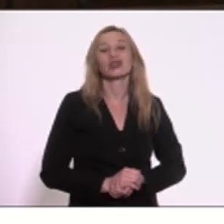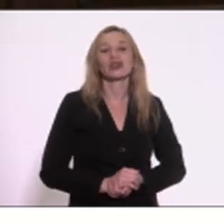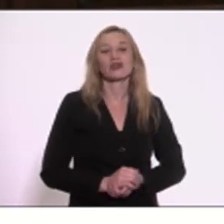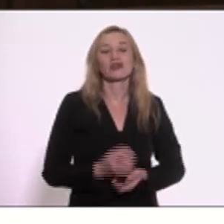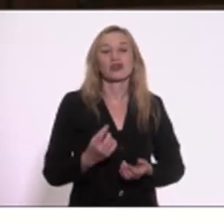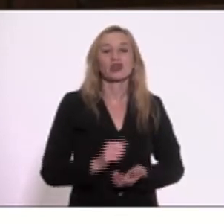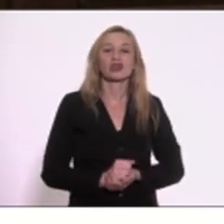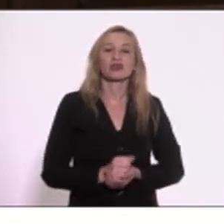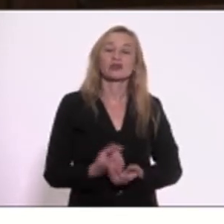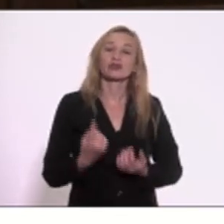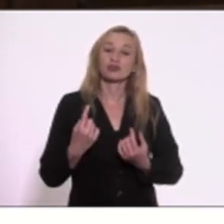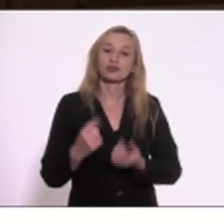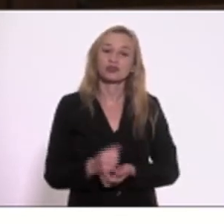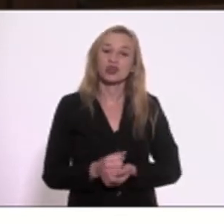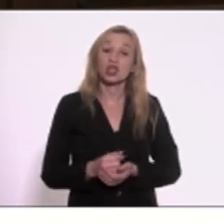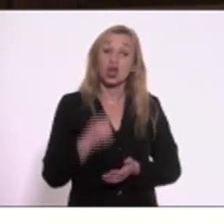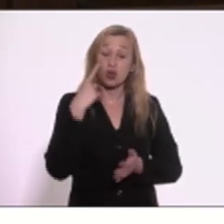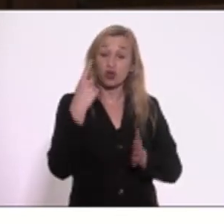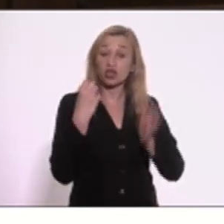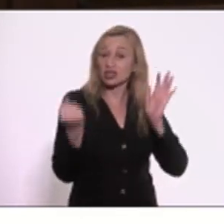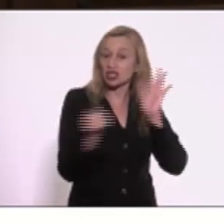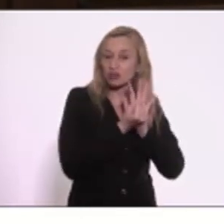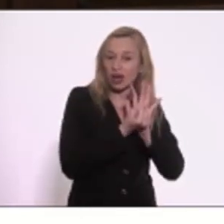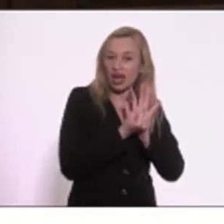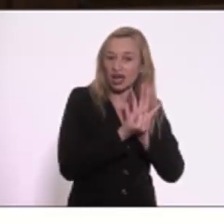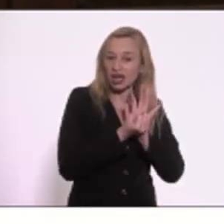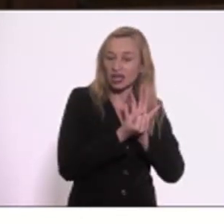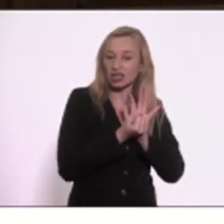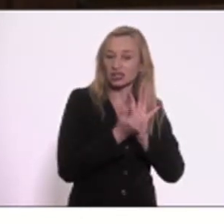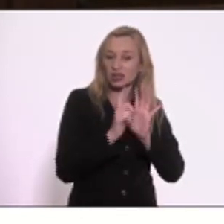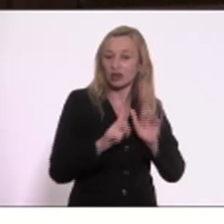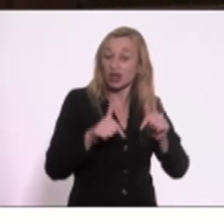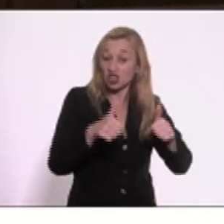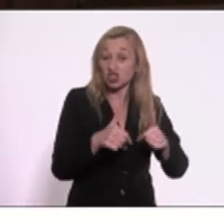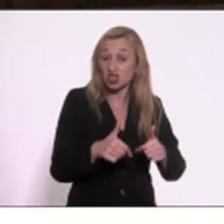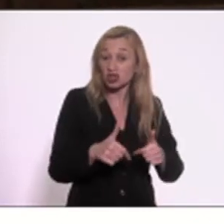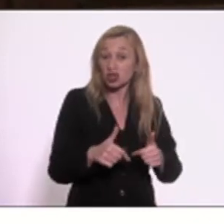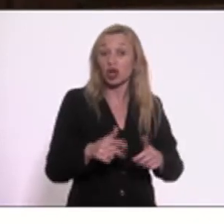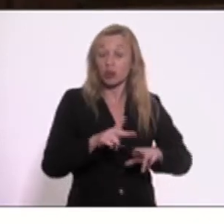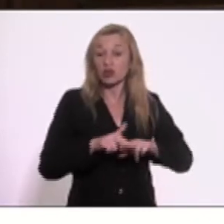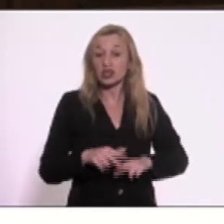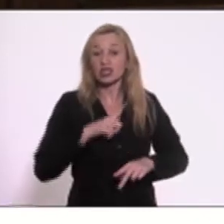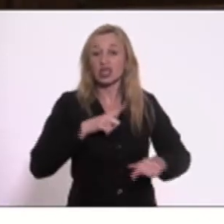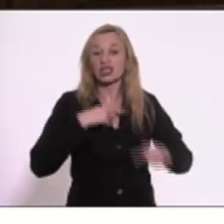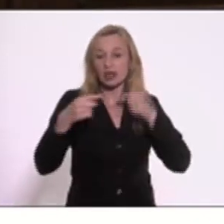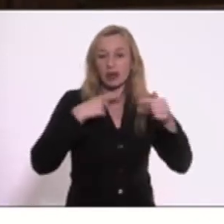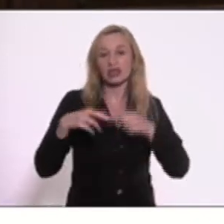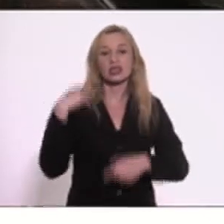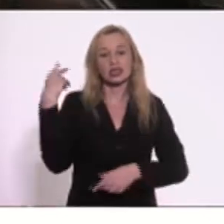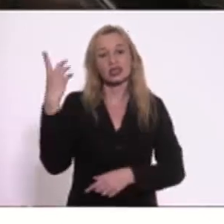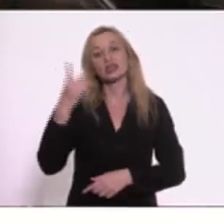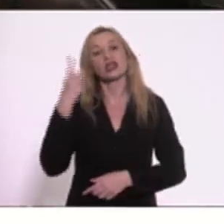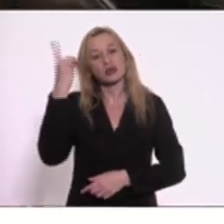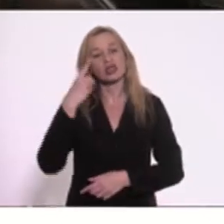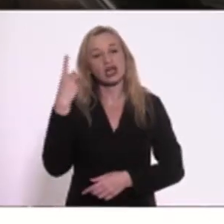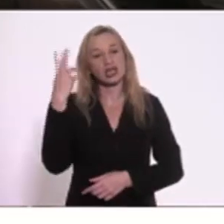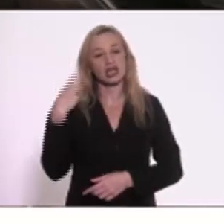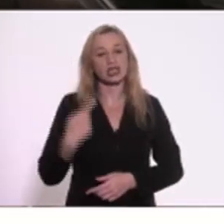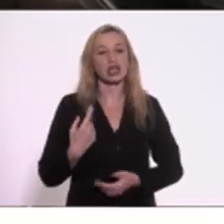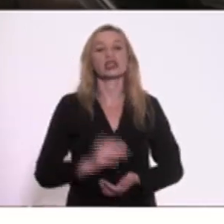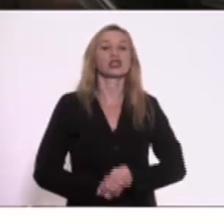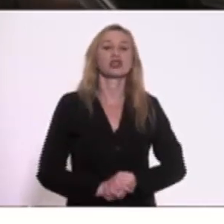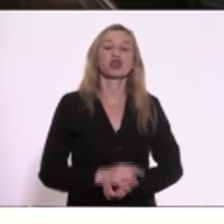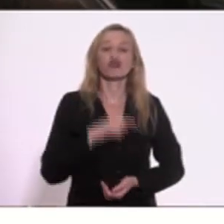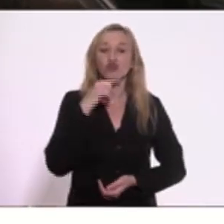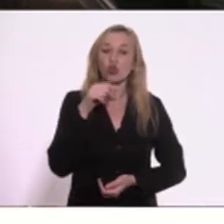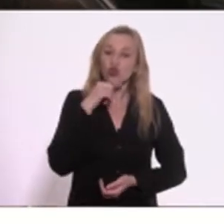composição, doutor Serginho, essas marcas estão mais afloradas. E é por isso que a gente está fazendo esses debates, deputada Renata. Sem dúvida